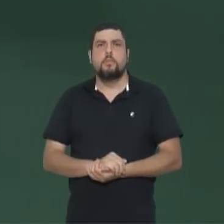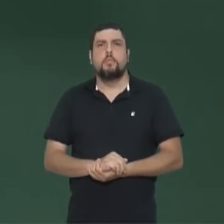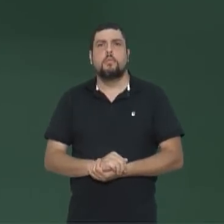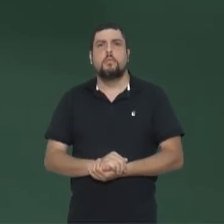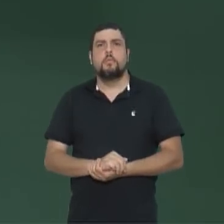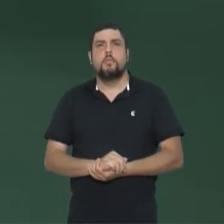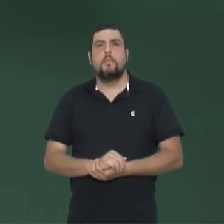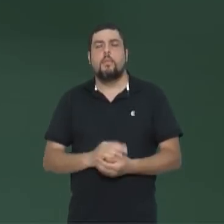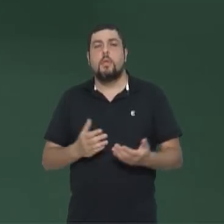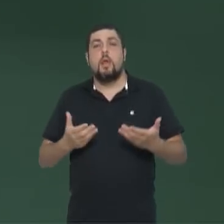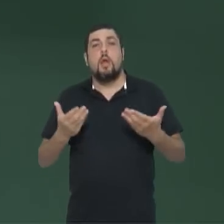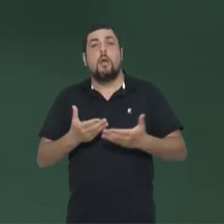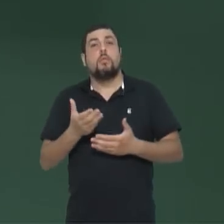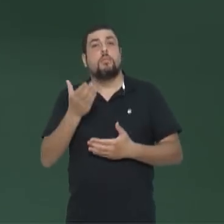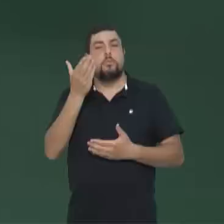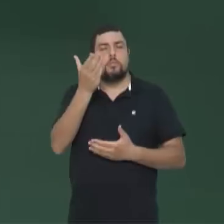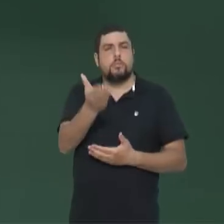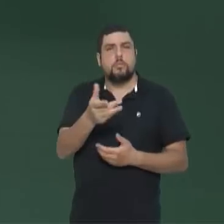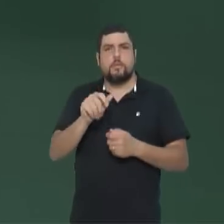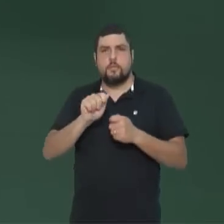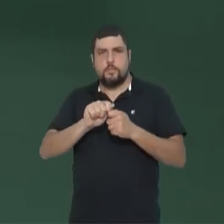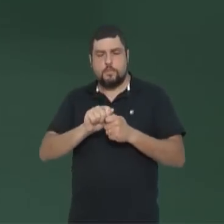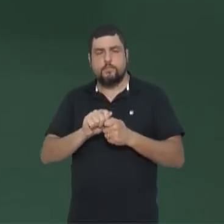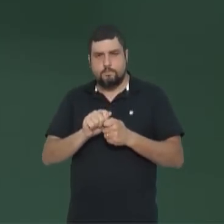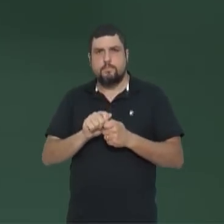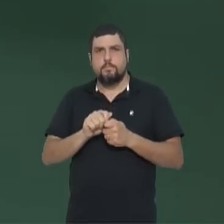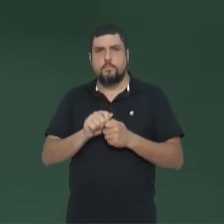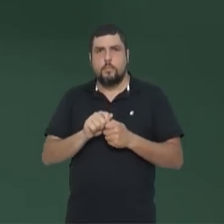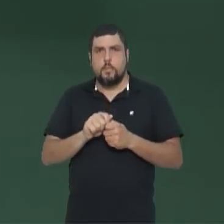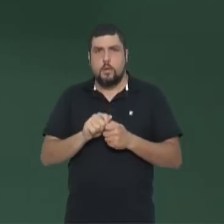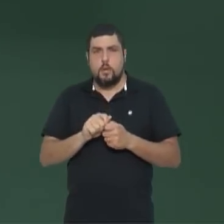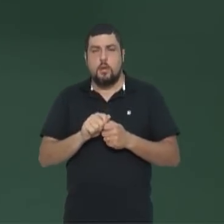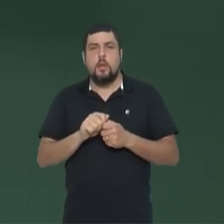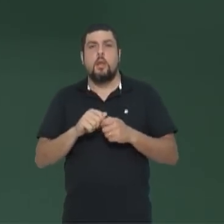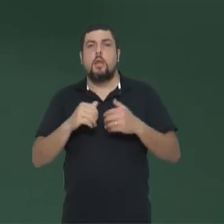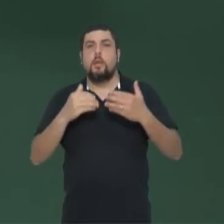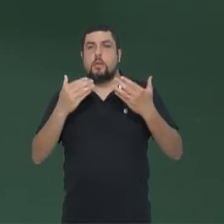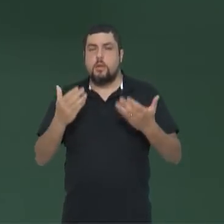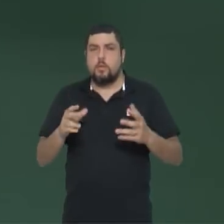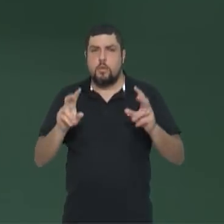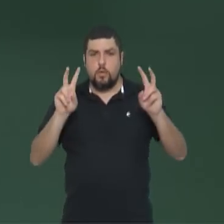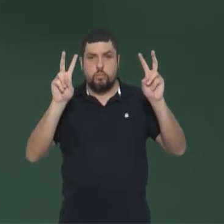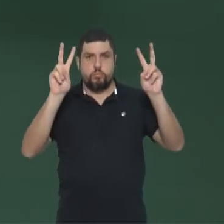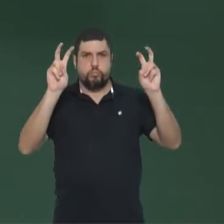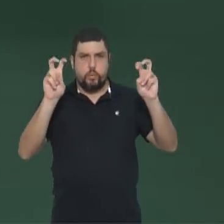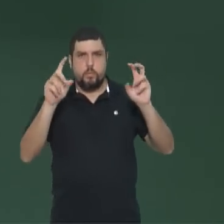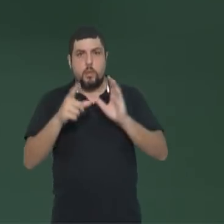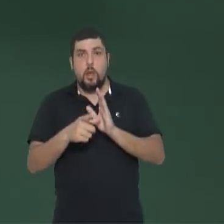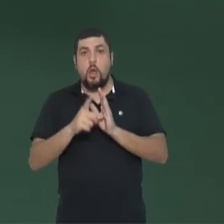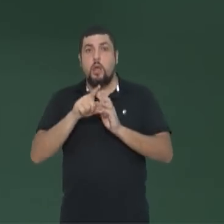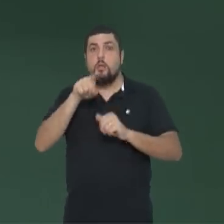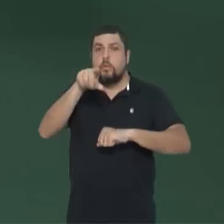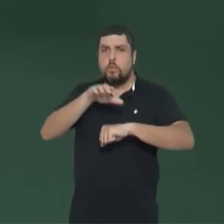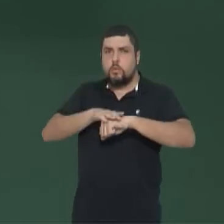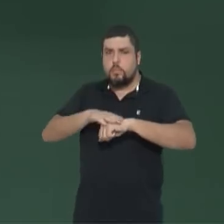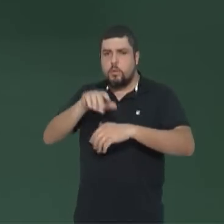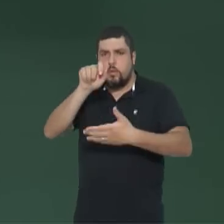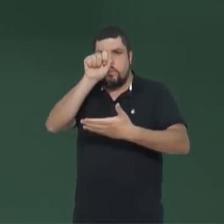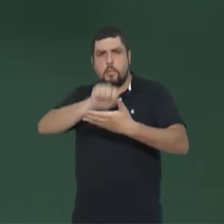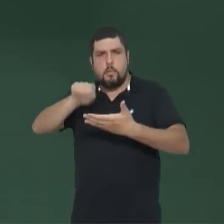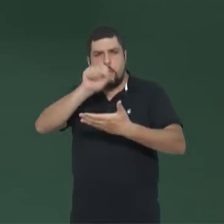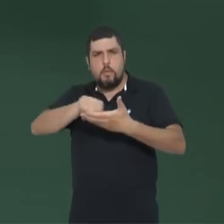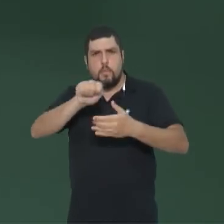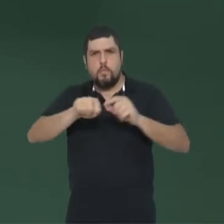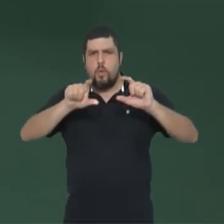Agora, o que vocês vão fazer? Com base na manchete, né, no título que vocês criaram, e se